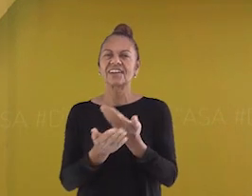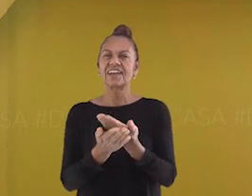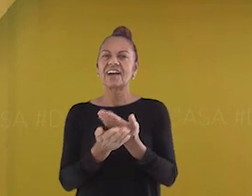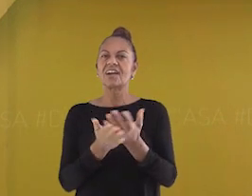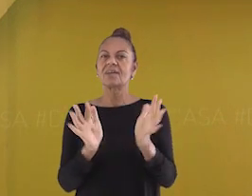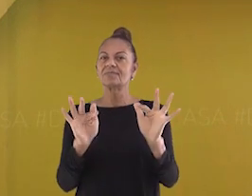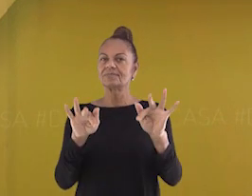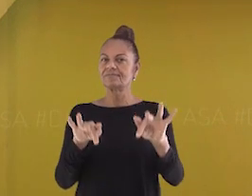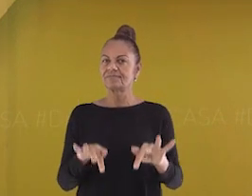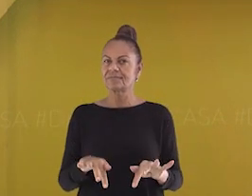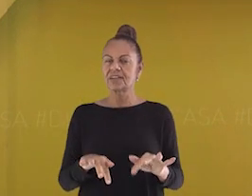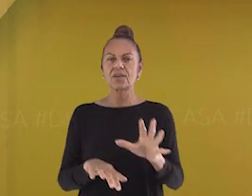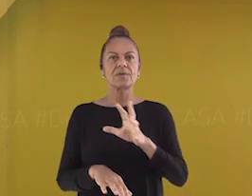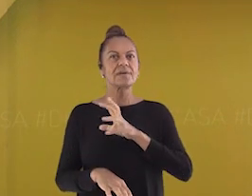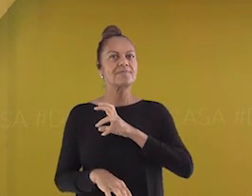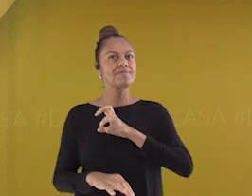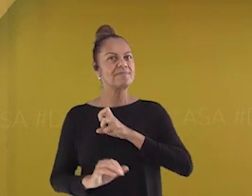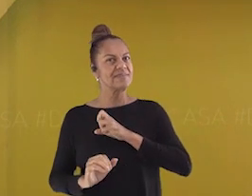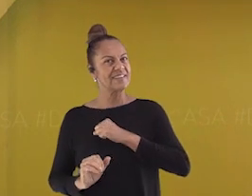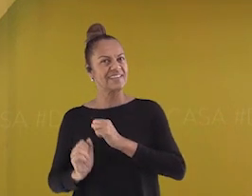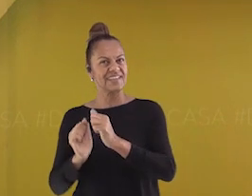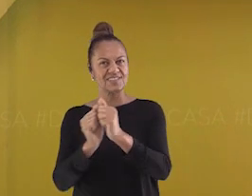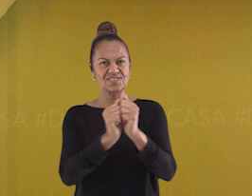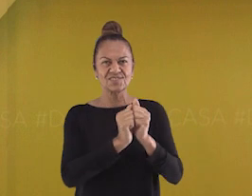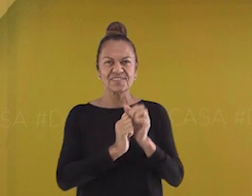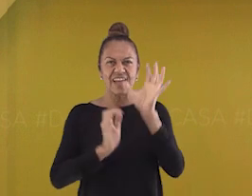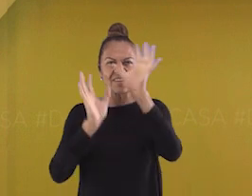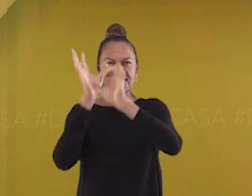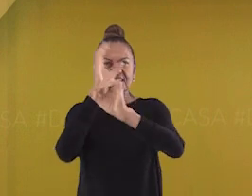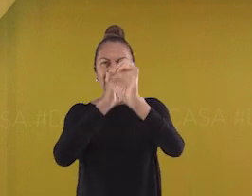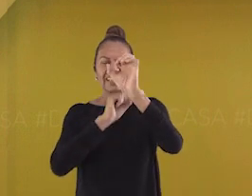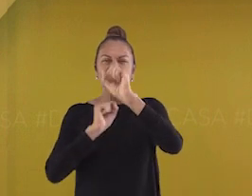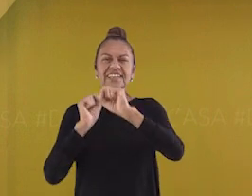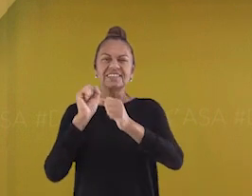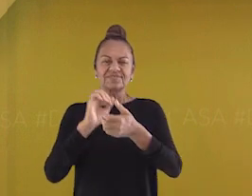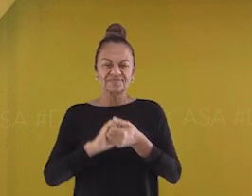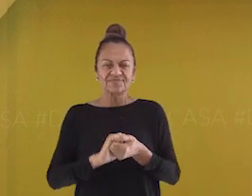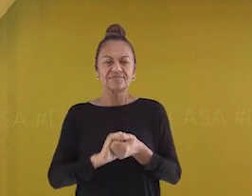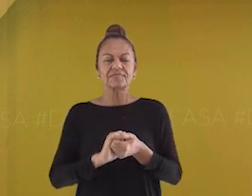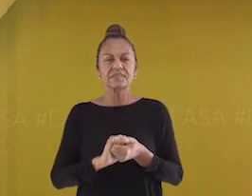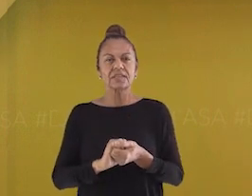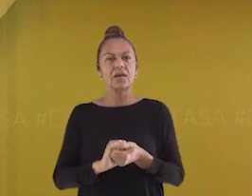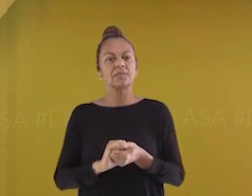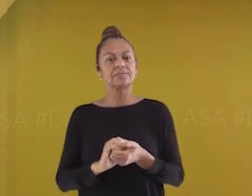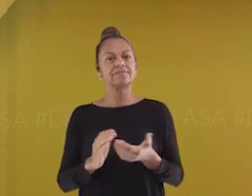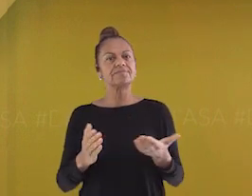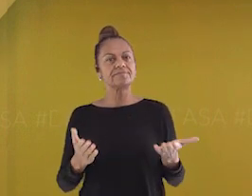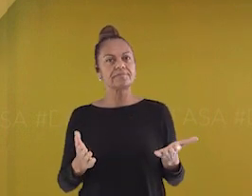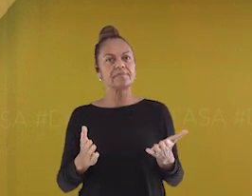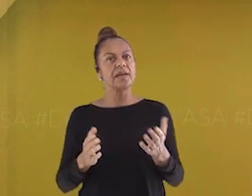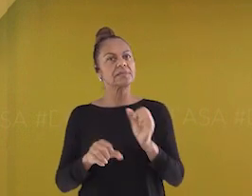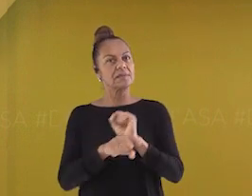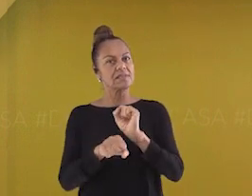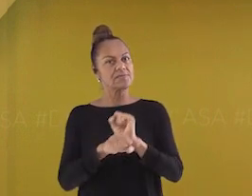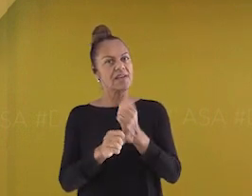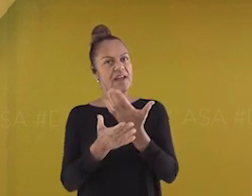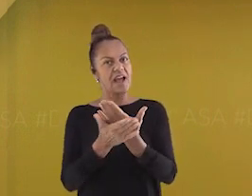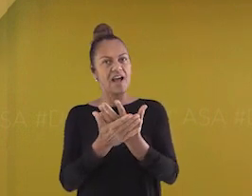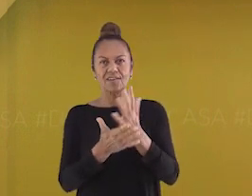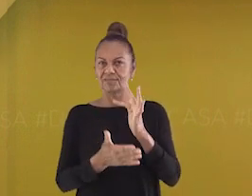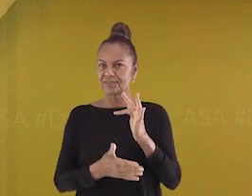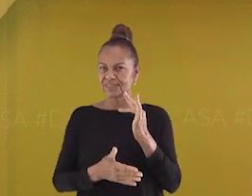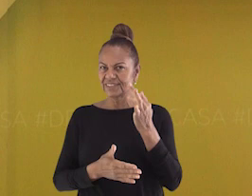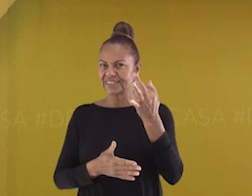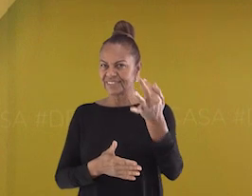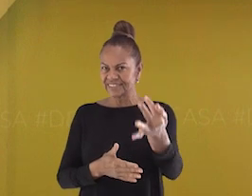nossa aula está chegando ao fim. Eu adorei estar aqui com vocês, aprendendo juntos. Vou ficando por aqui, mas espero